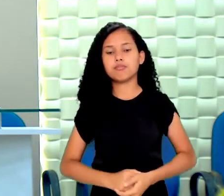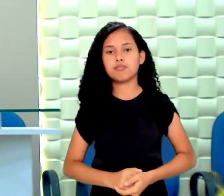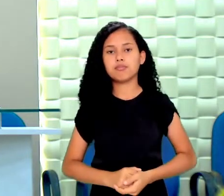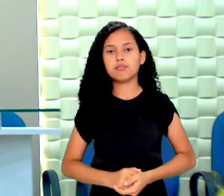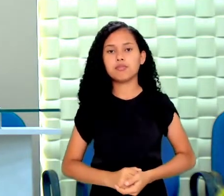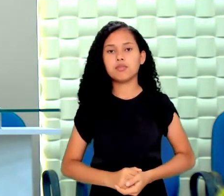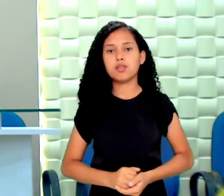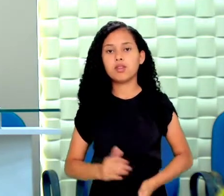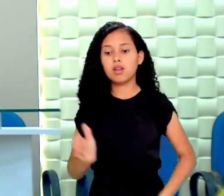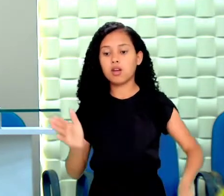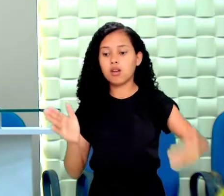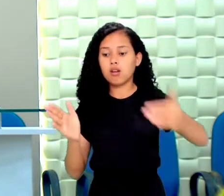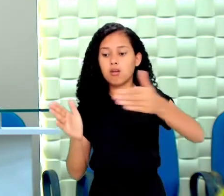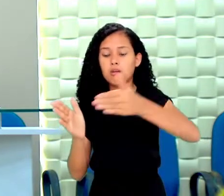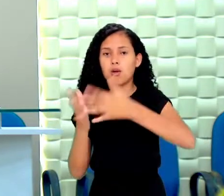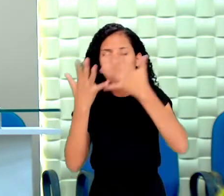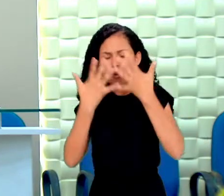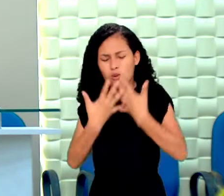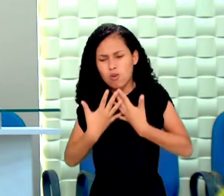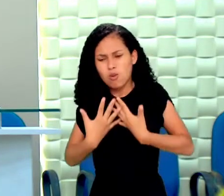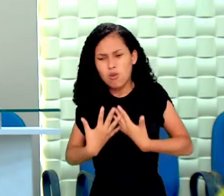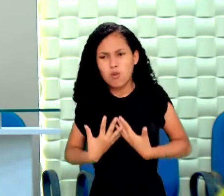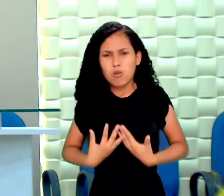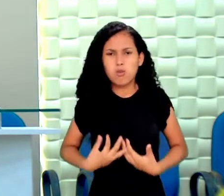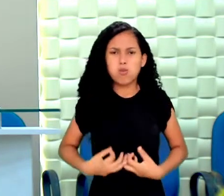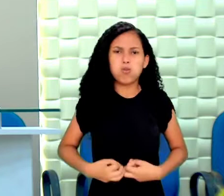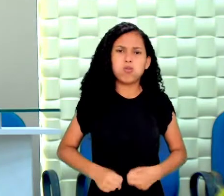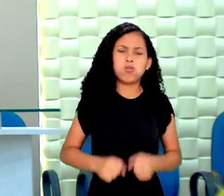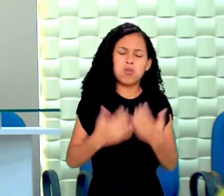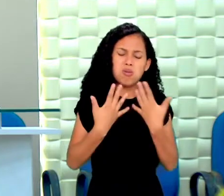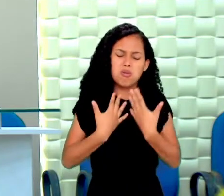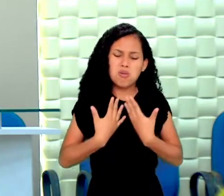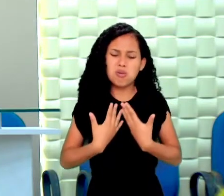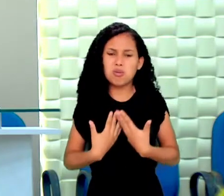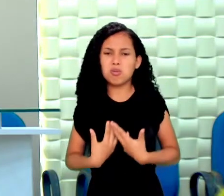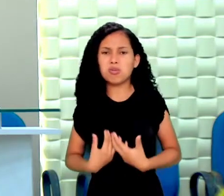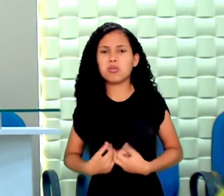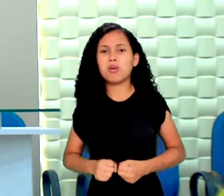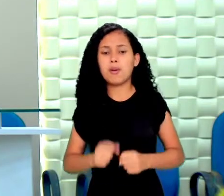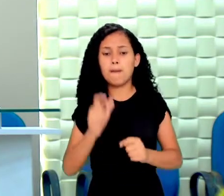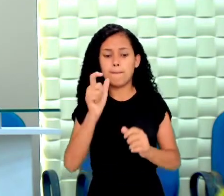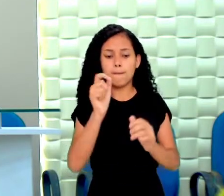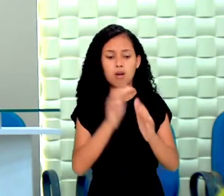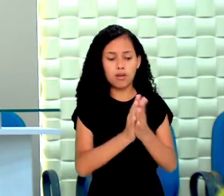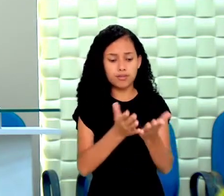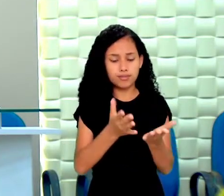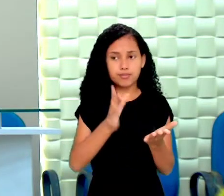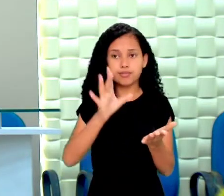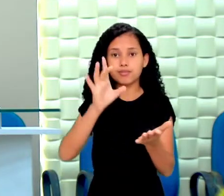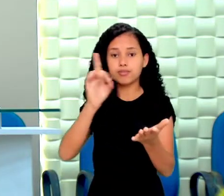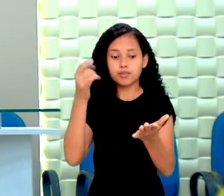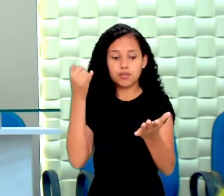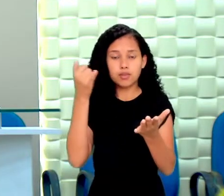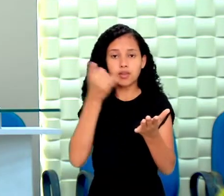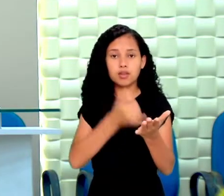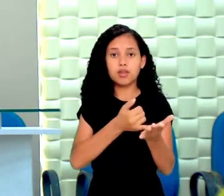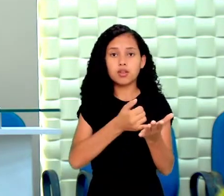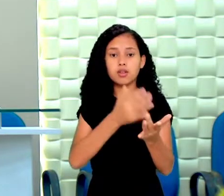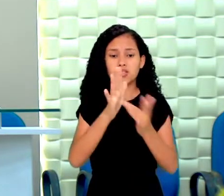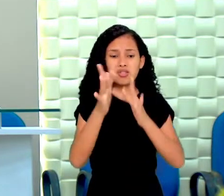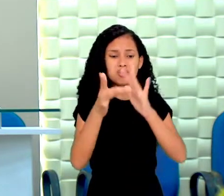até a exaustão, até ao ponto em que a palavra de Deus diz que ele já